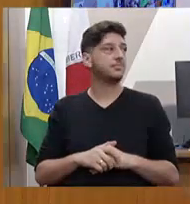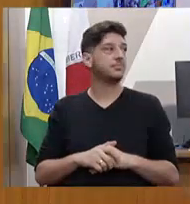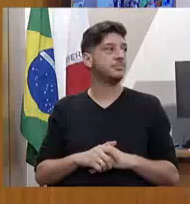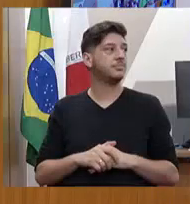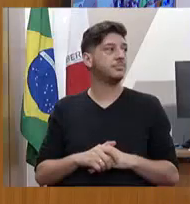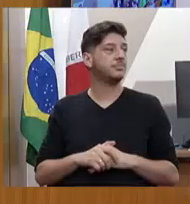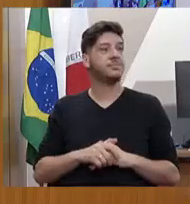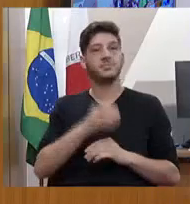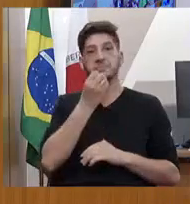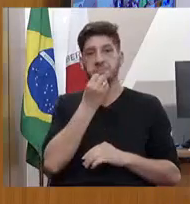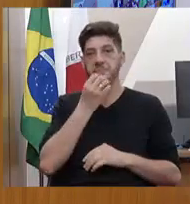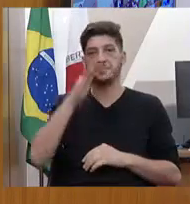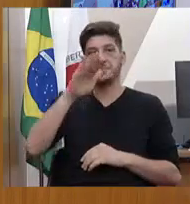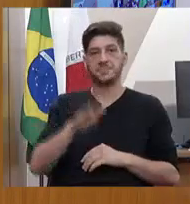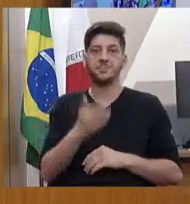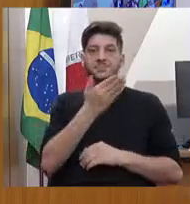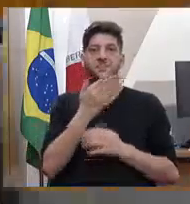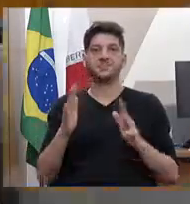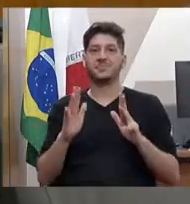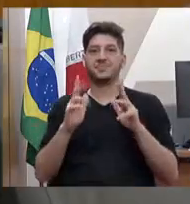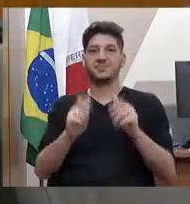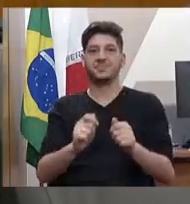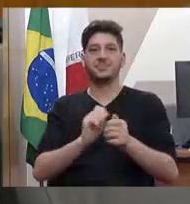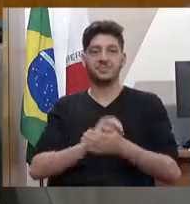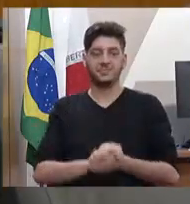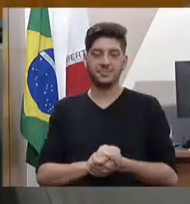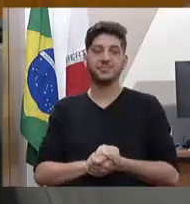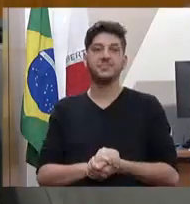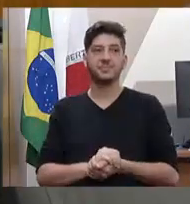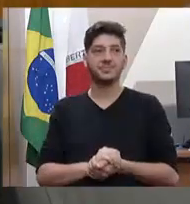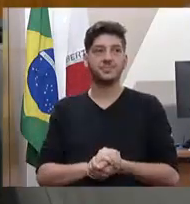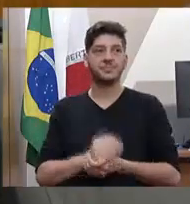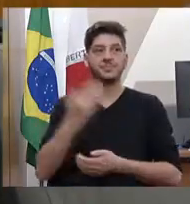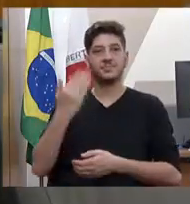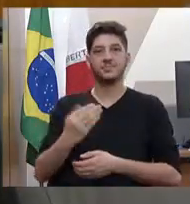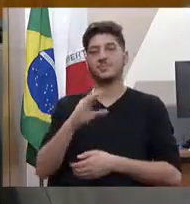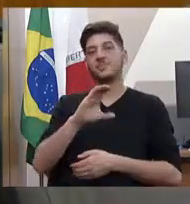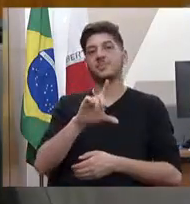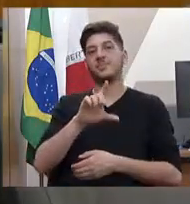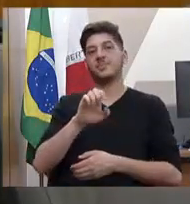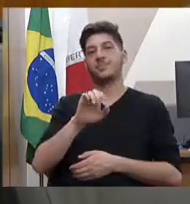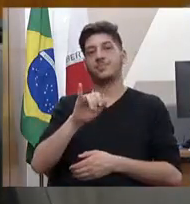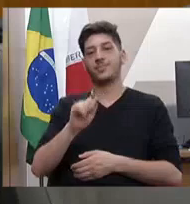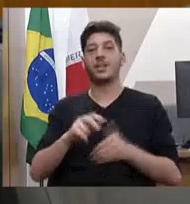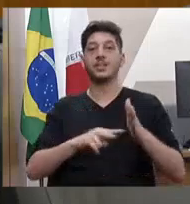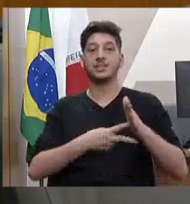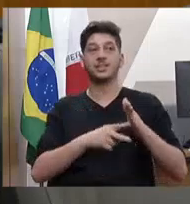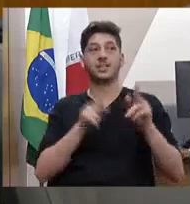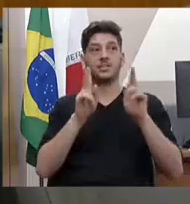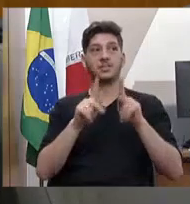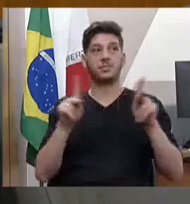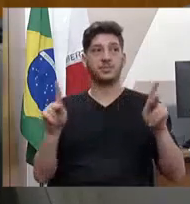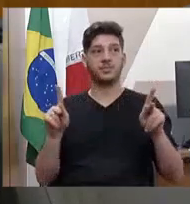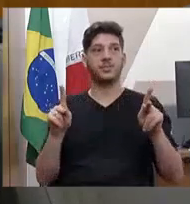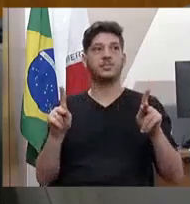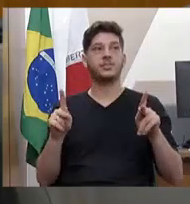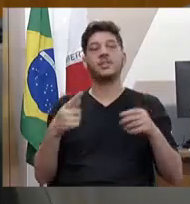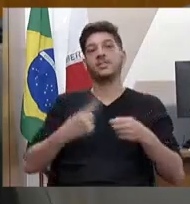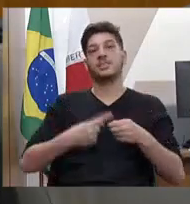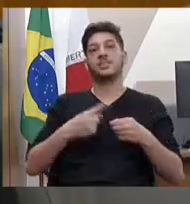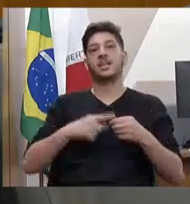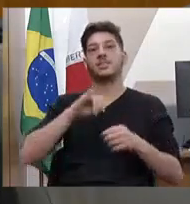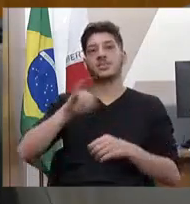Boa tarde a todos e todas eu sou Cleia Moreira do Sindicato dos Professores de Juiz de